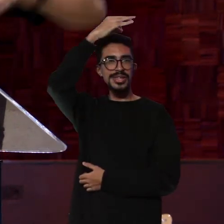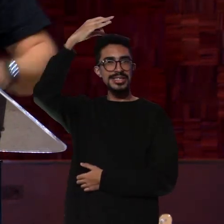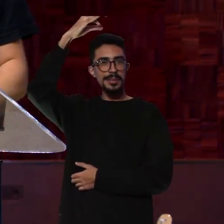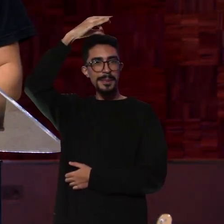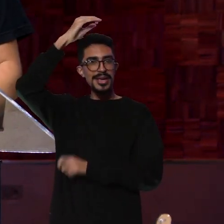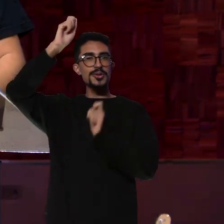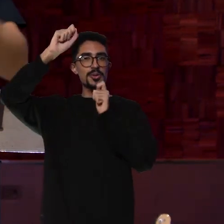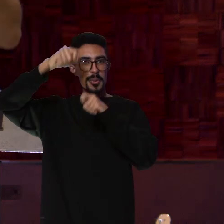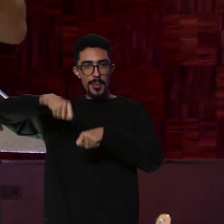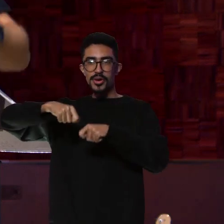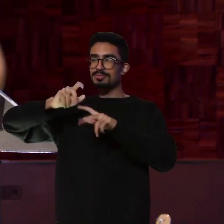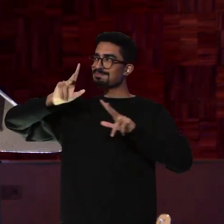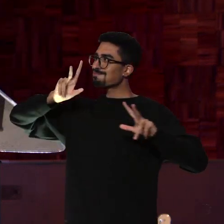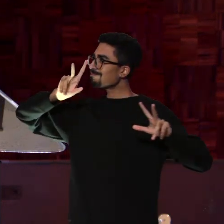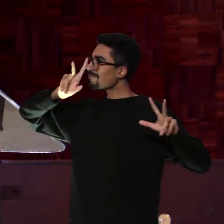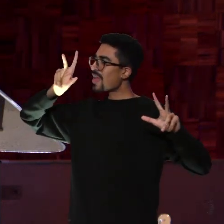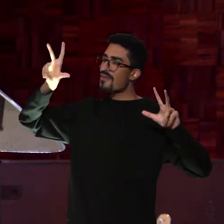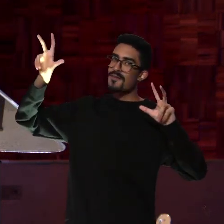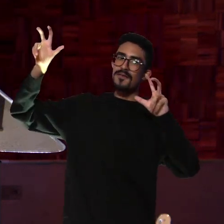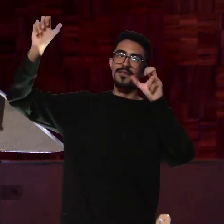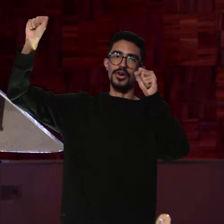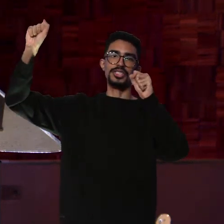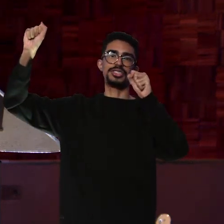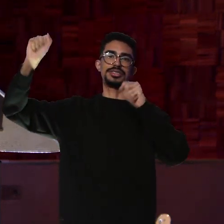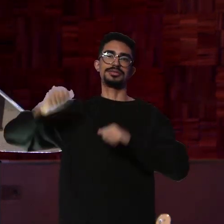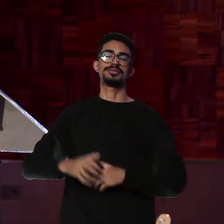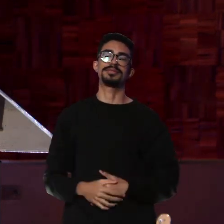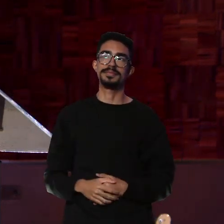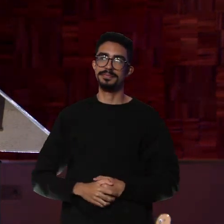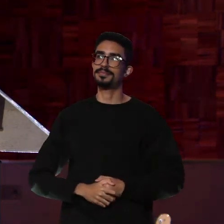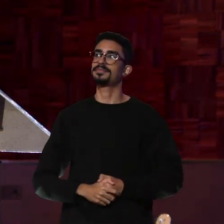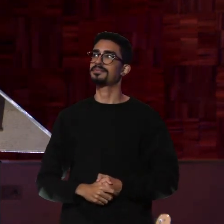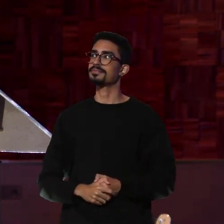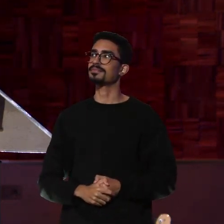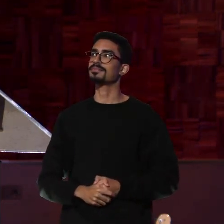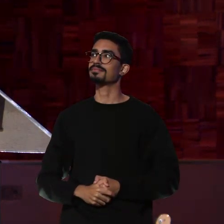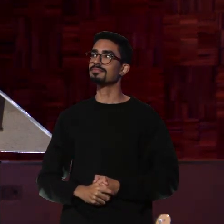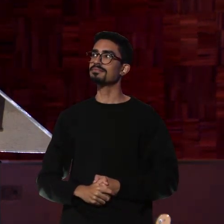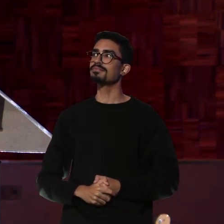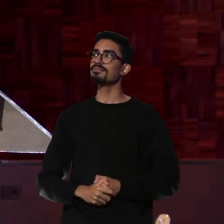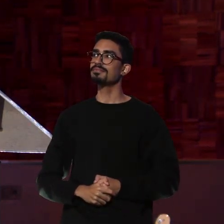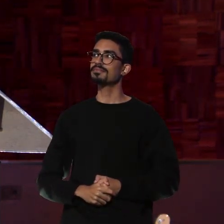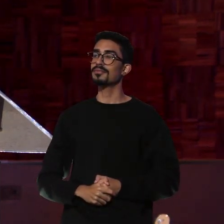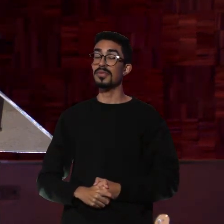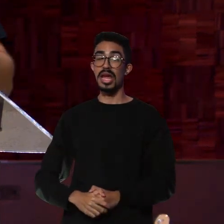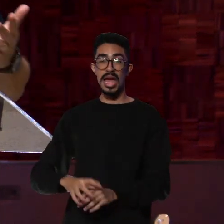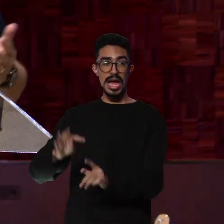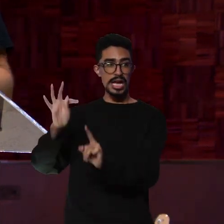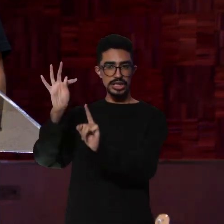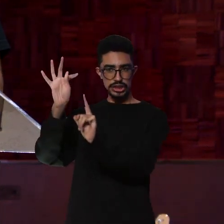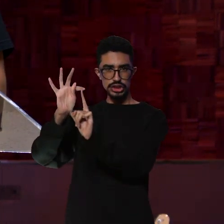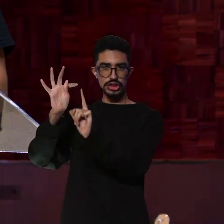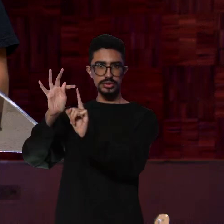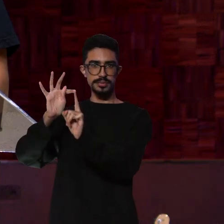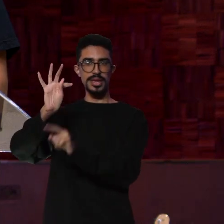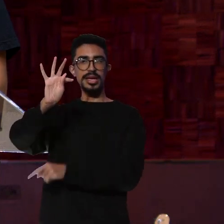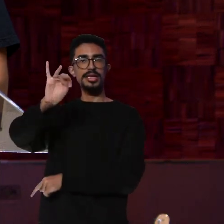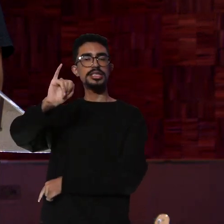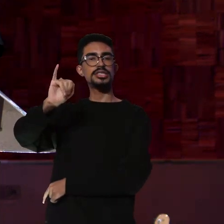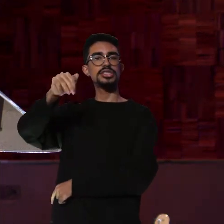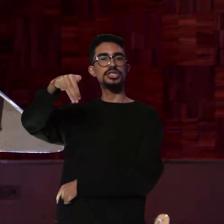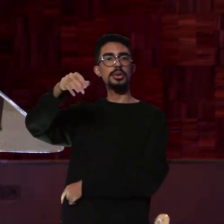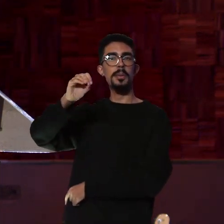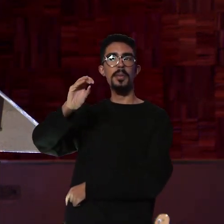sempre muito mais forte do que a tua carne. E sabe, Timóteo tinha um grande desafio nas igrejas de Ásia